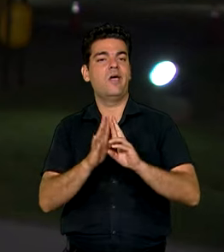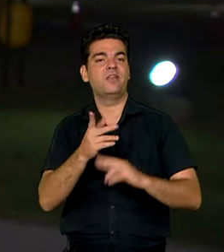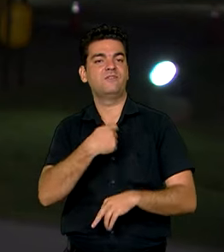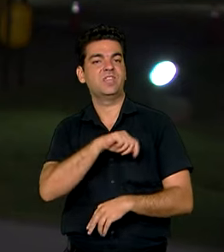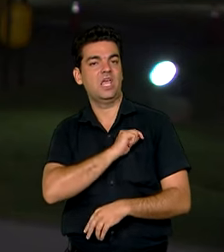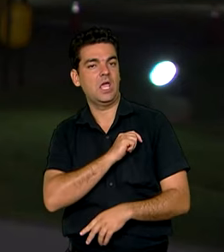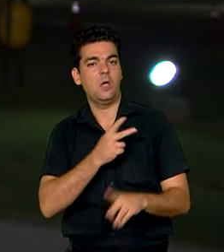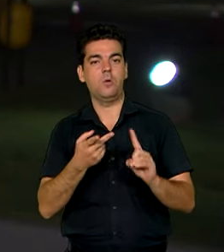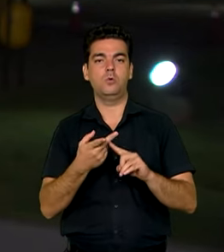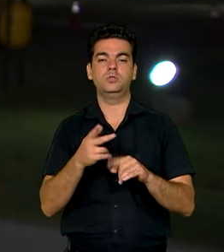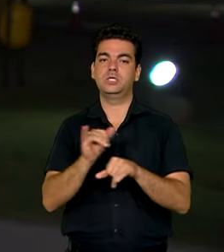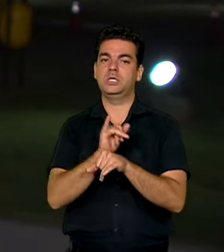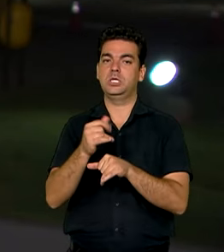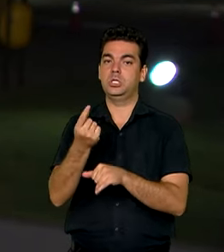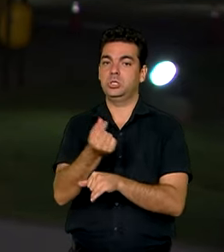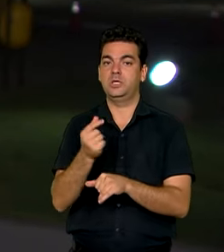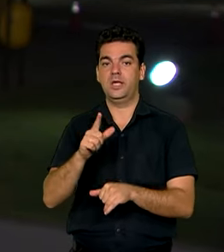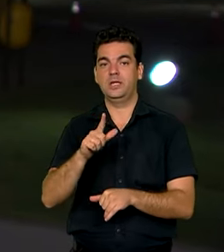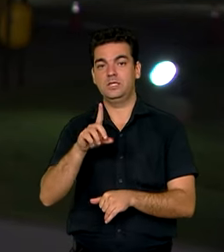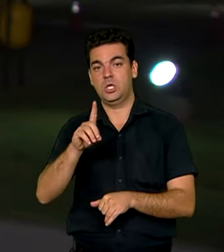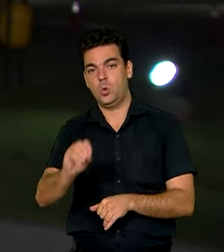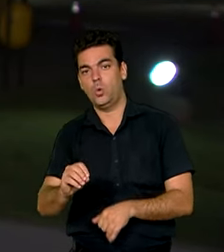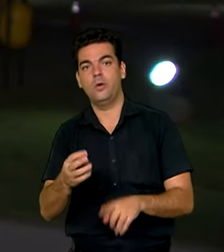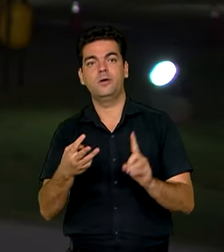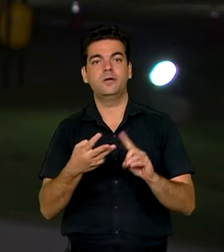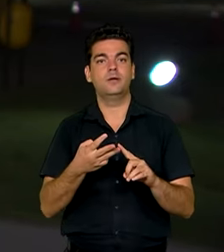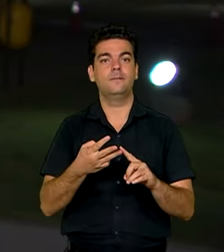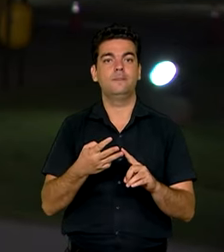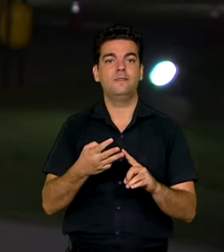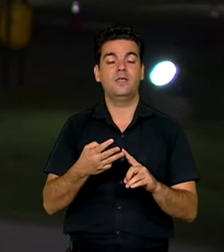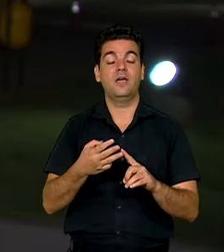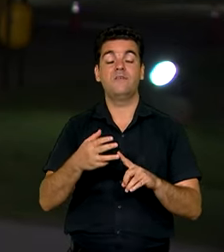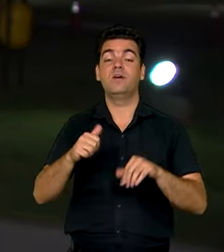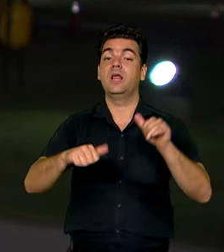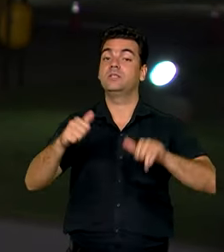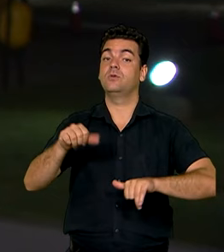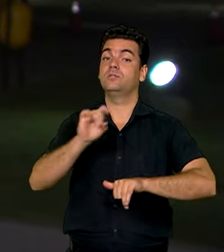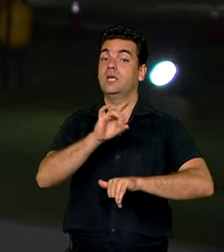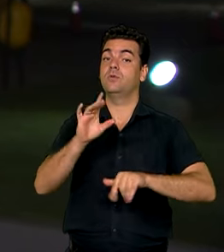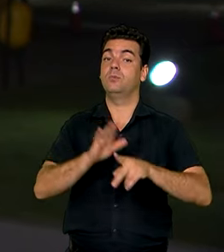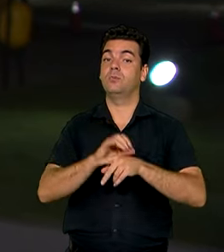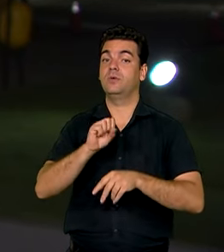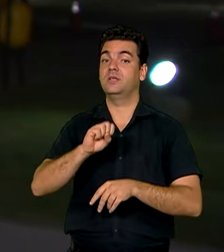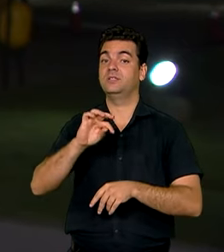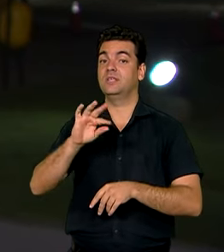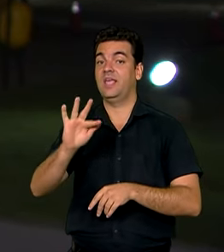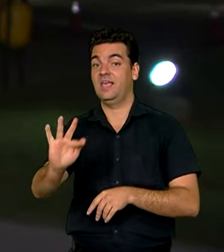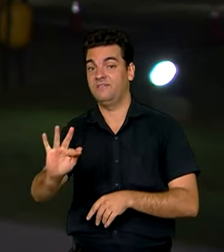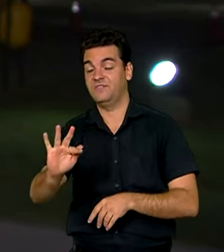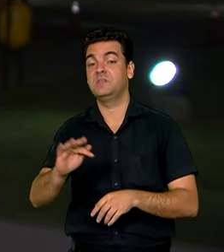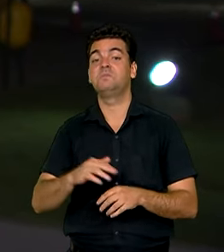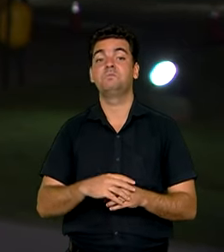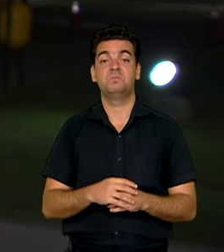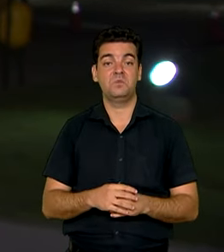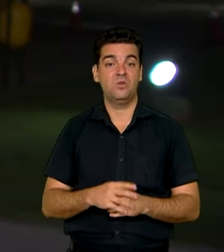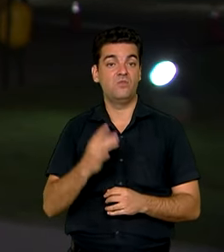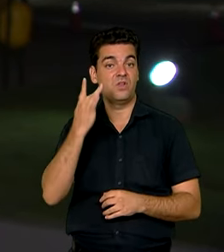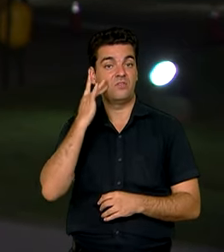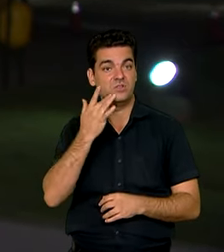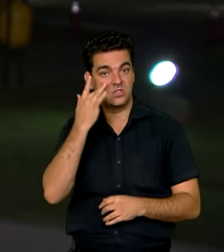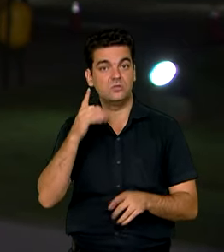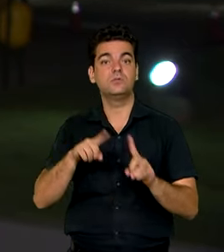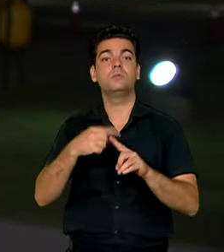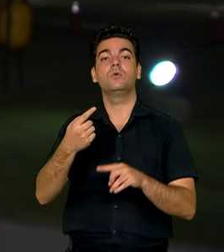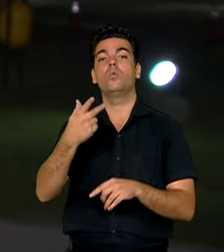de diretrizes orçamentárias, a LDO, as sabatinas dos indicados ao STF, Flávio Dino, e para a Procuradoria-Geral da República,